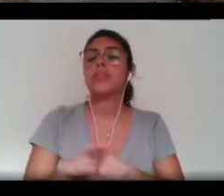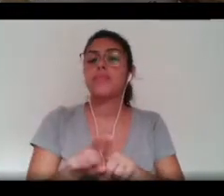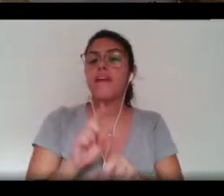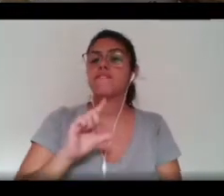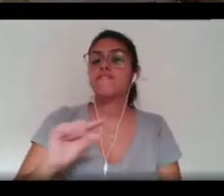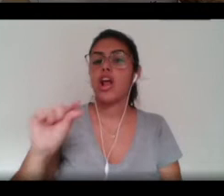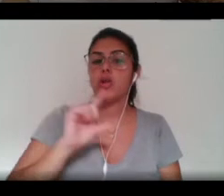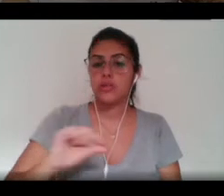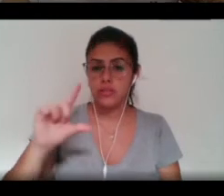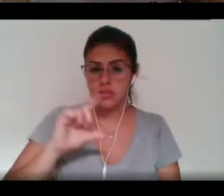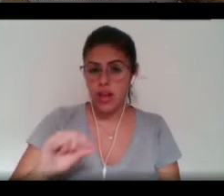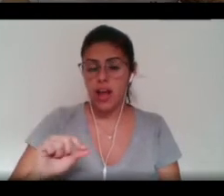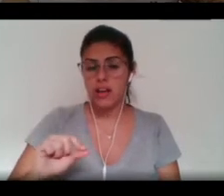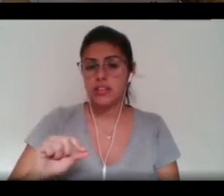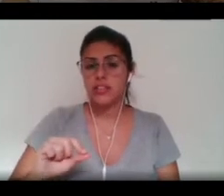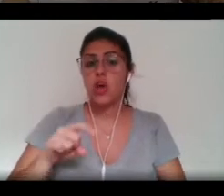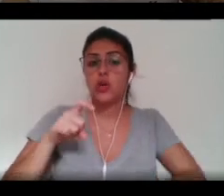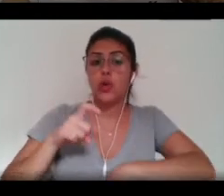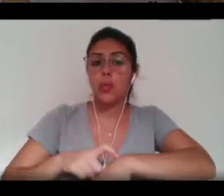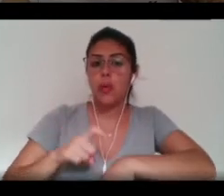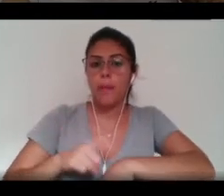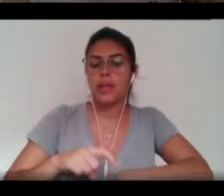velocidade do saco em